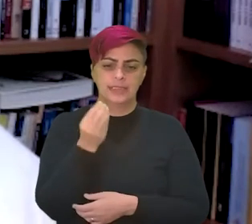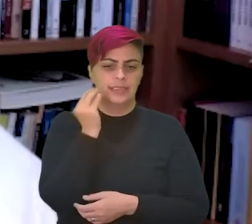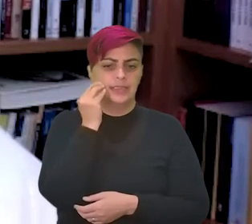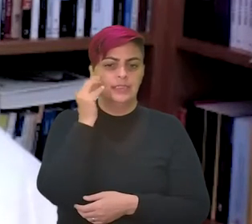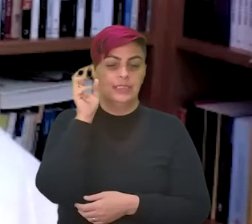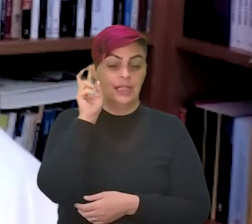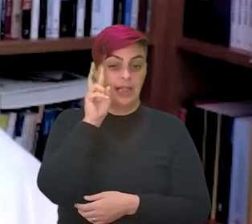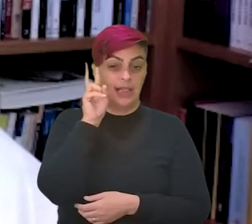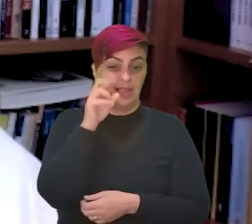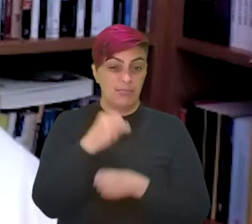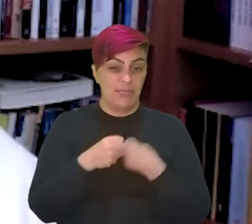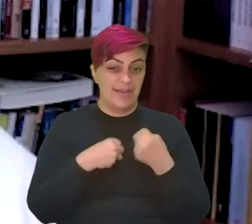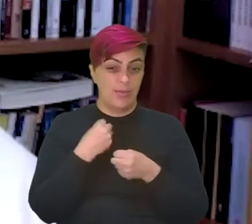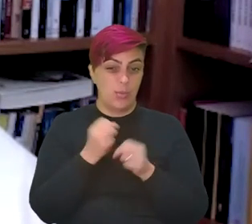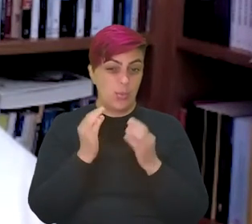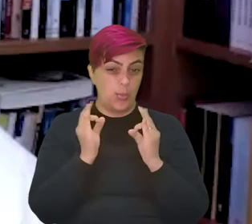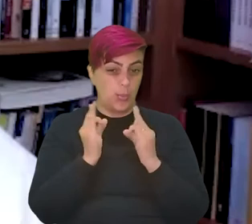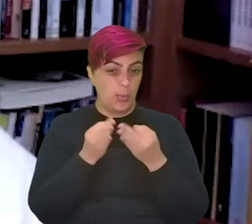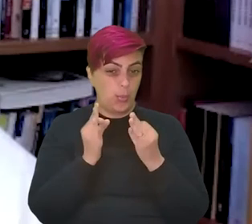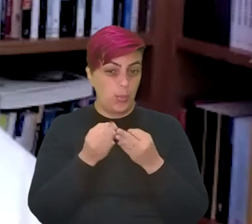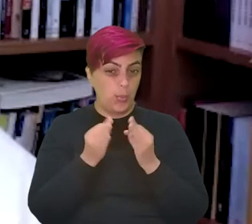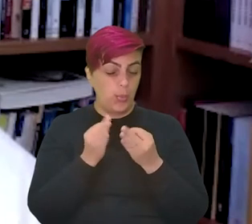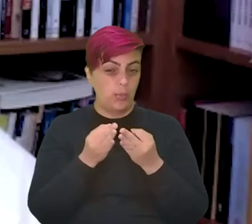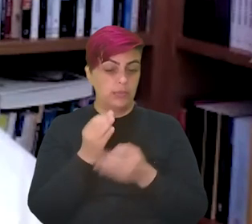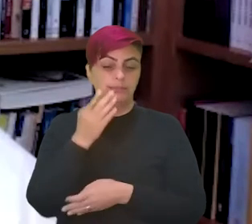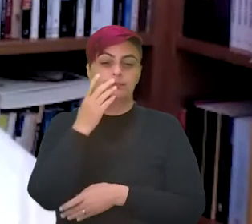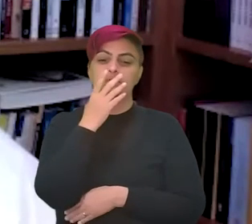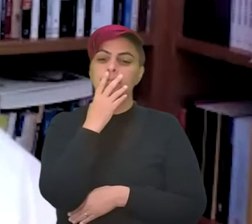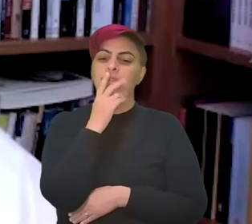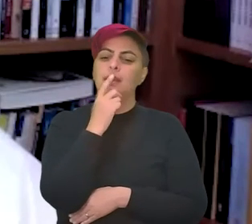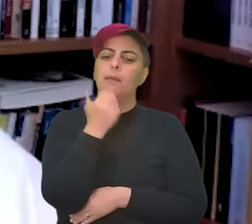deixa eu tentar lembrar o ano correto,